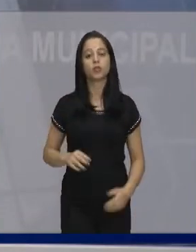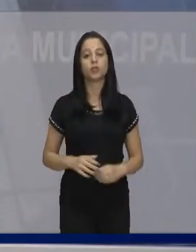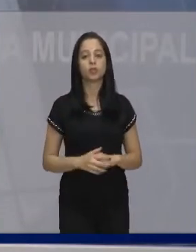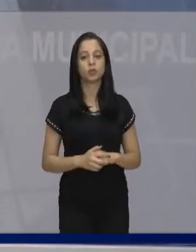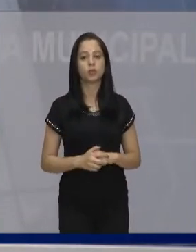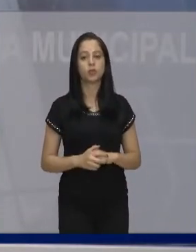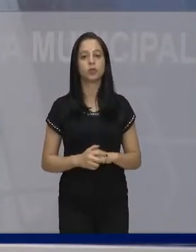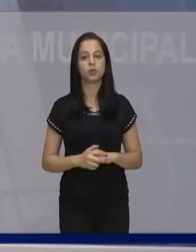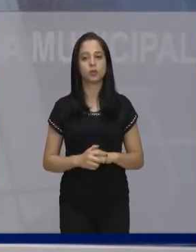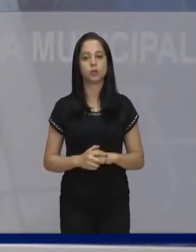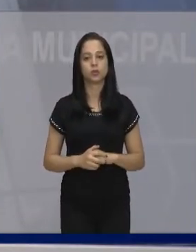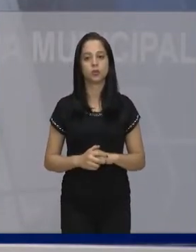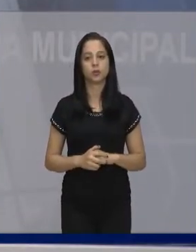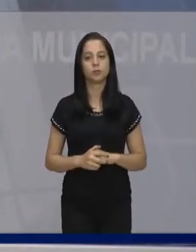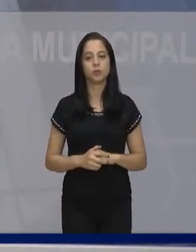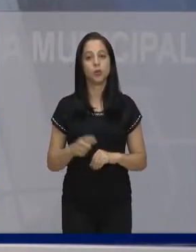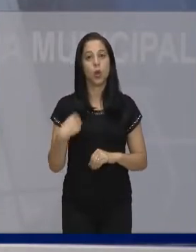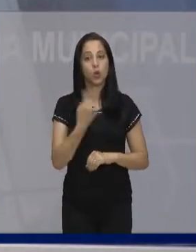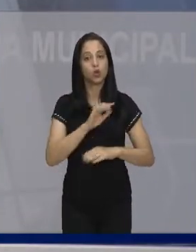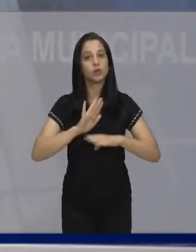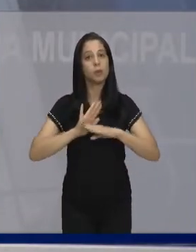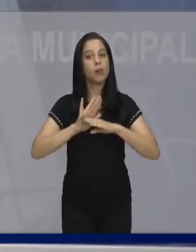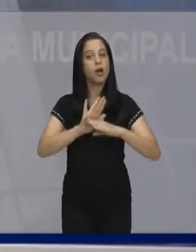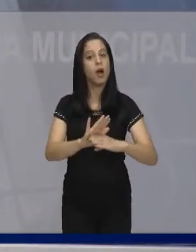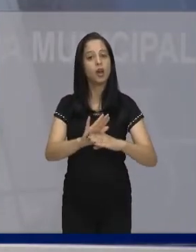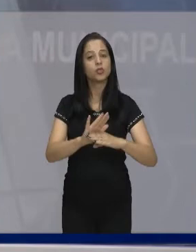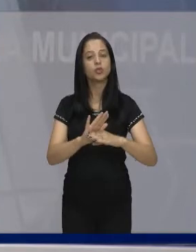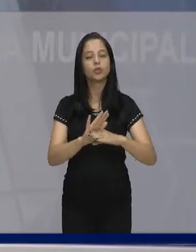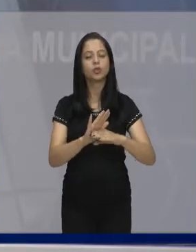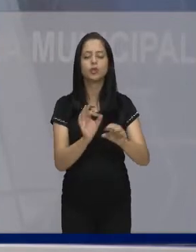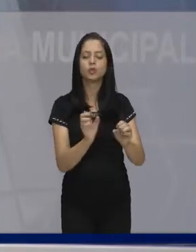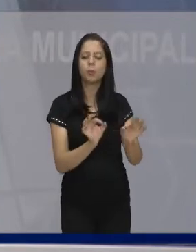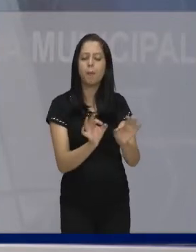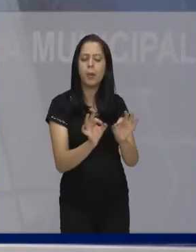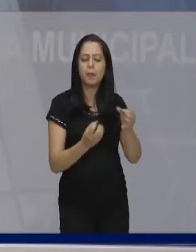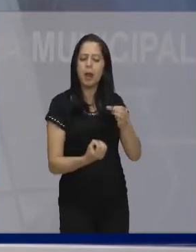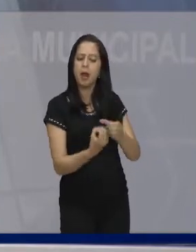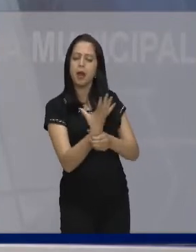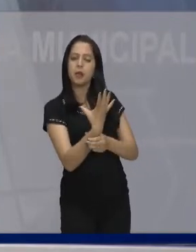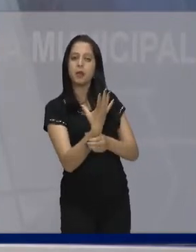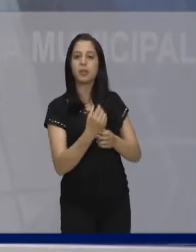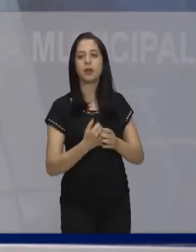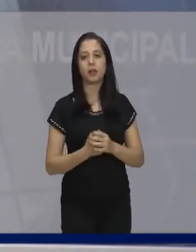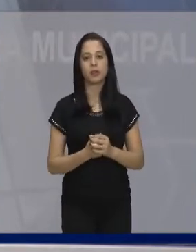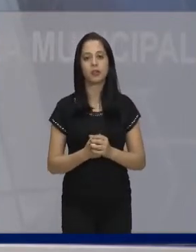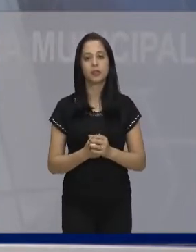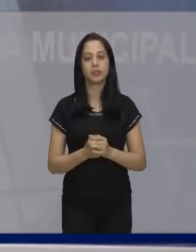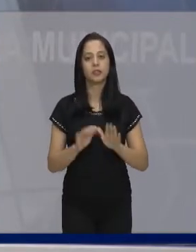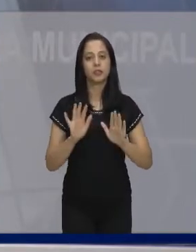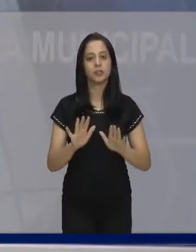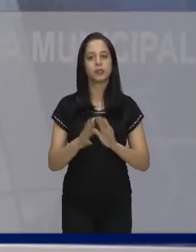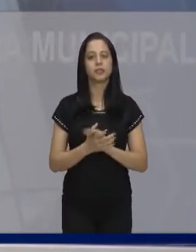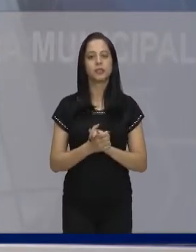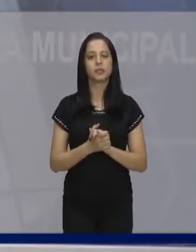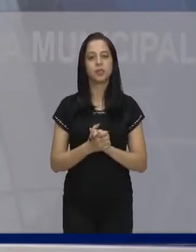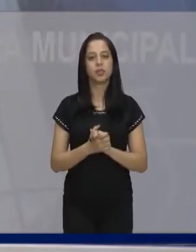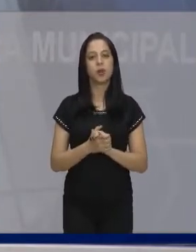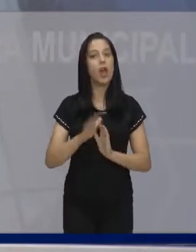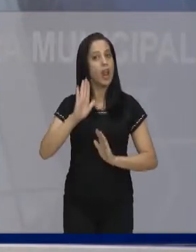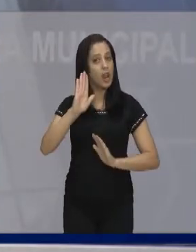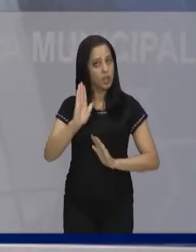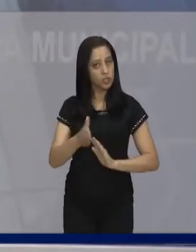Estamos ajudando ao departamento dela a construir, ela já faz esse trabalho. Comentaram com a gente que já